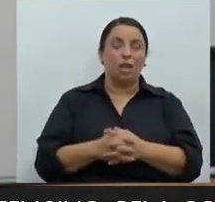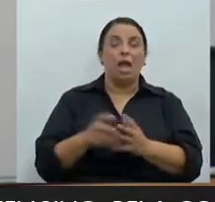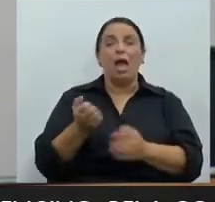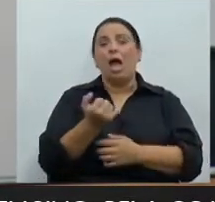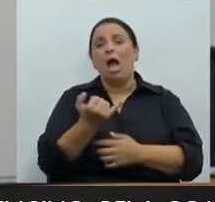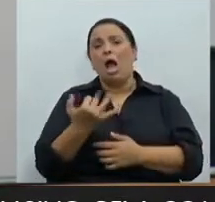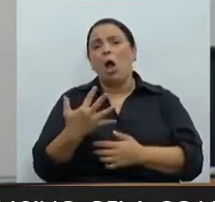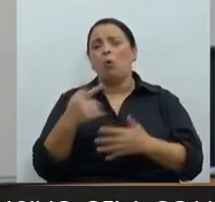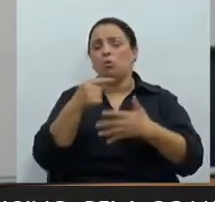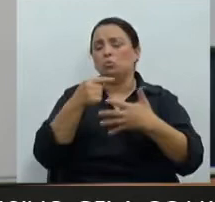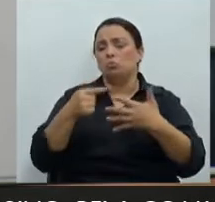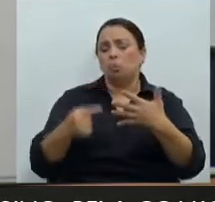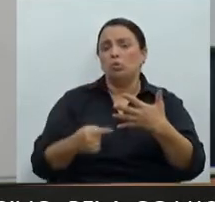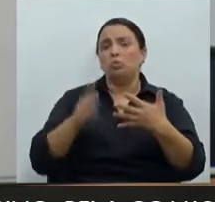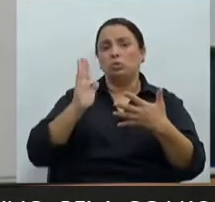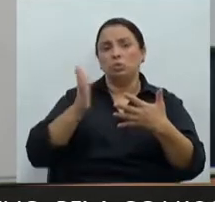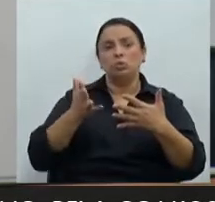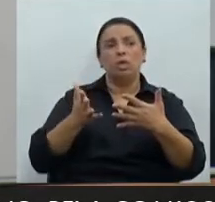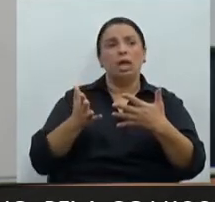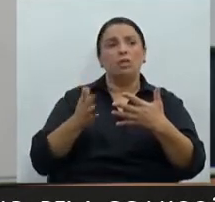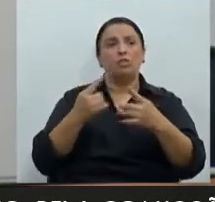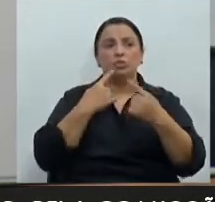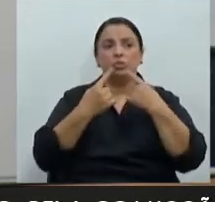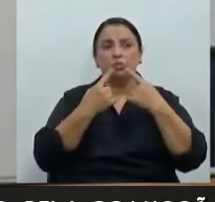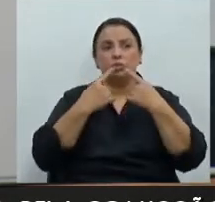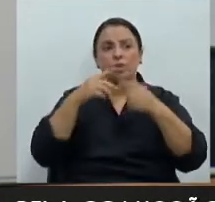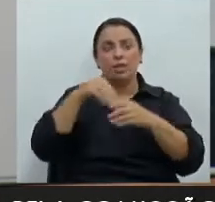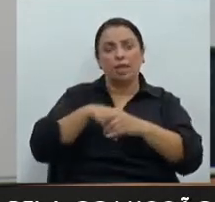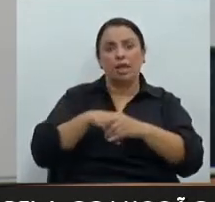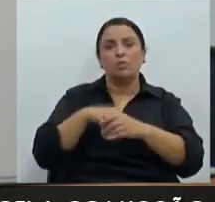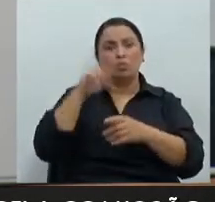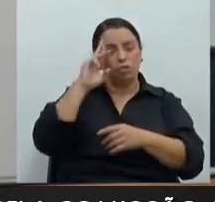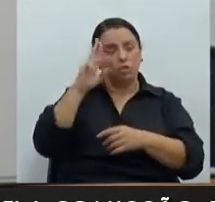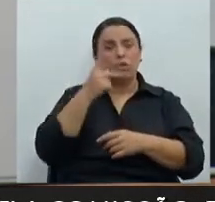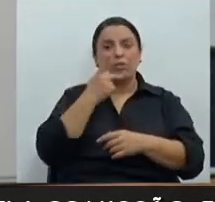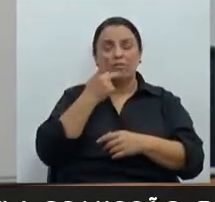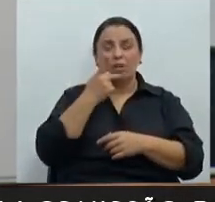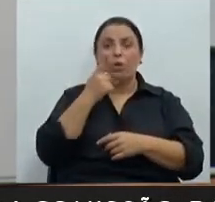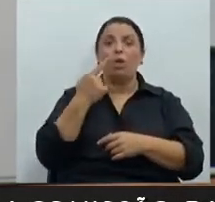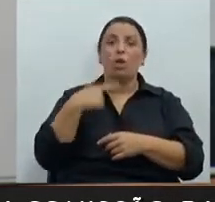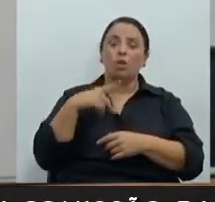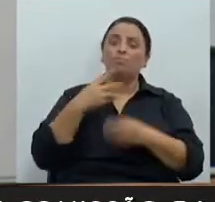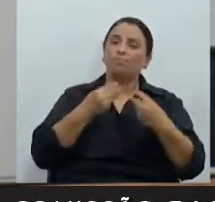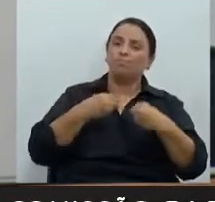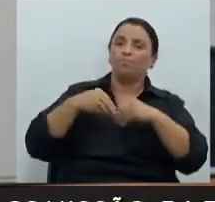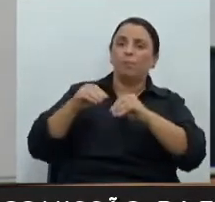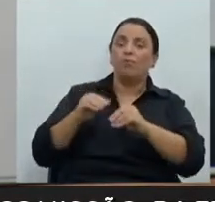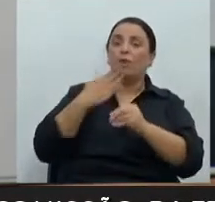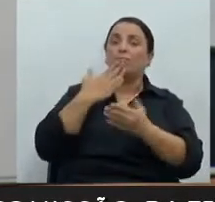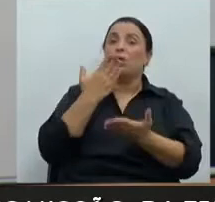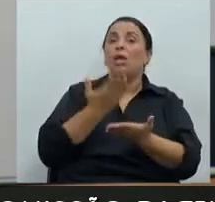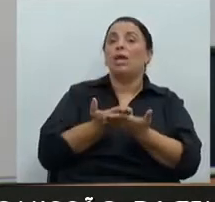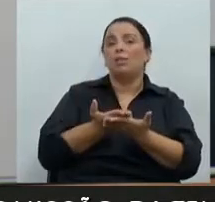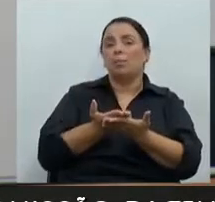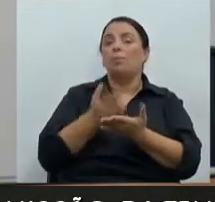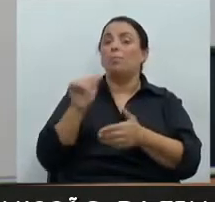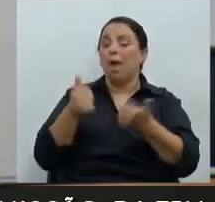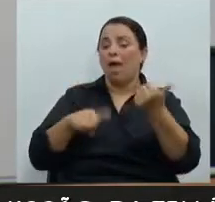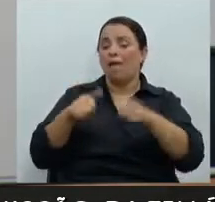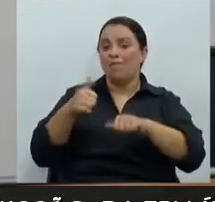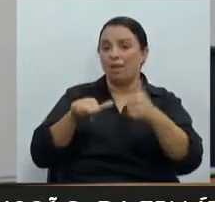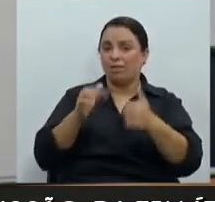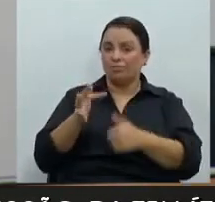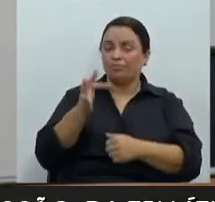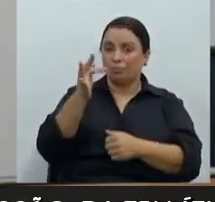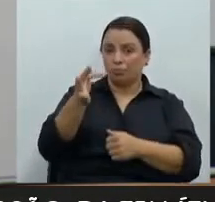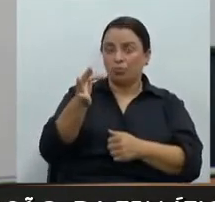internas que os diretores trouxeram, e que nós levaremos enquanto requerimento, né, para a nossa análise, para que a gente